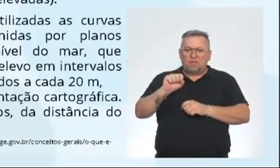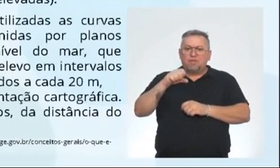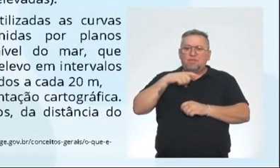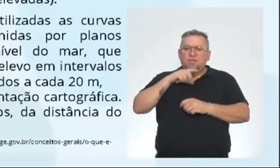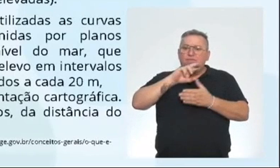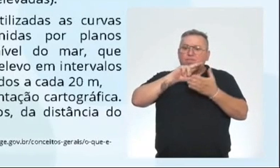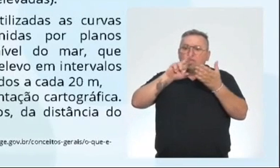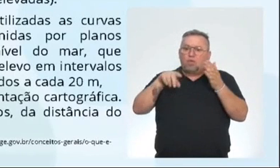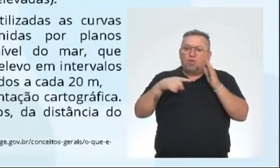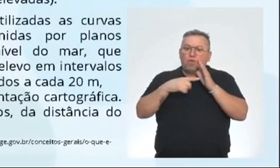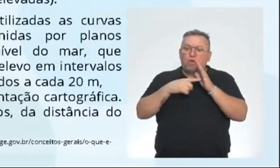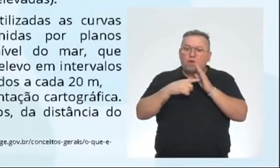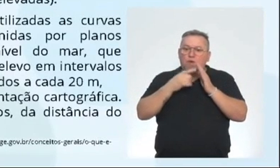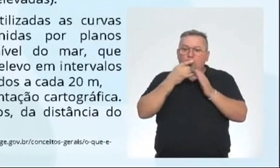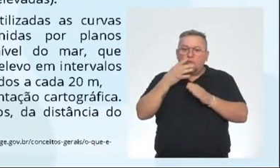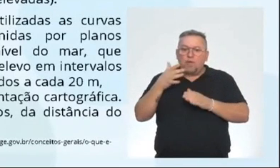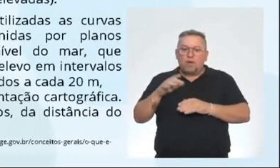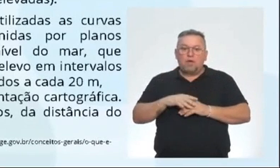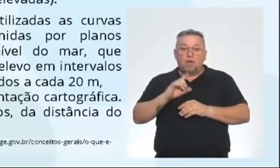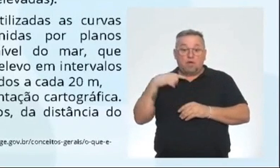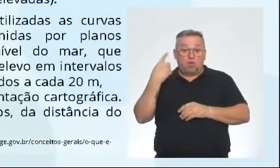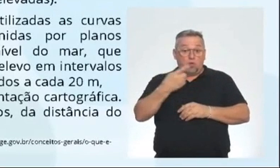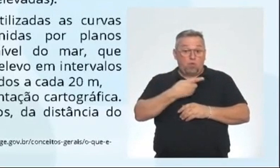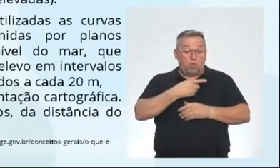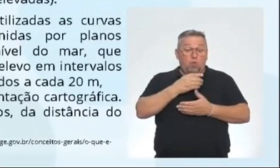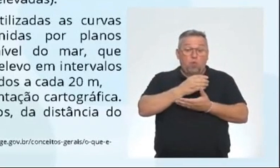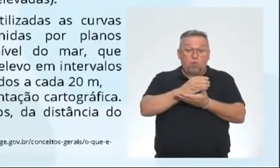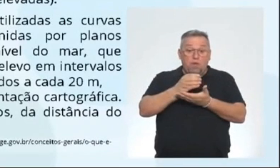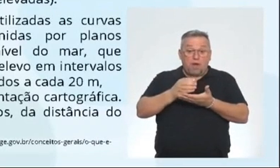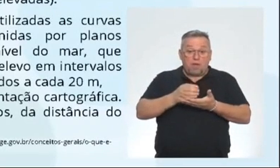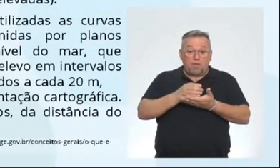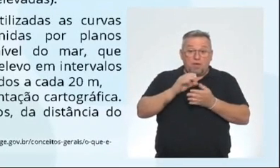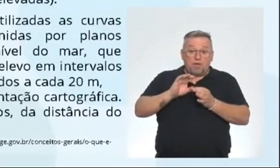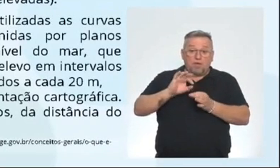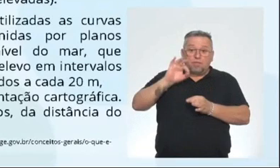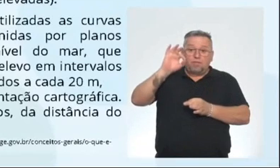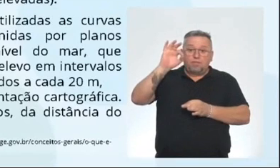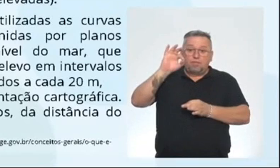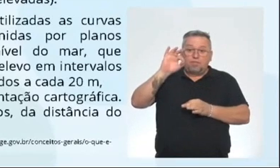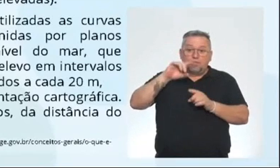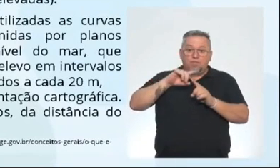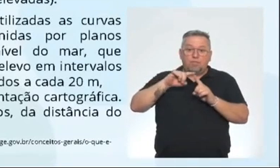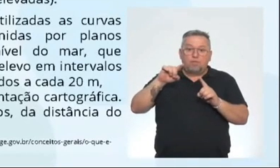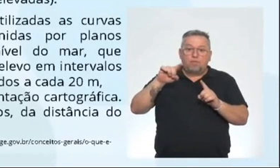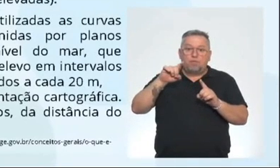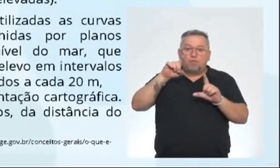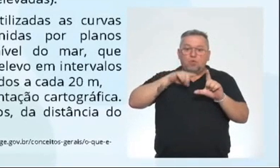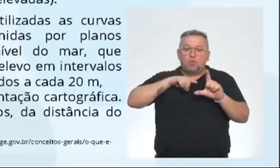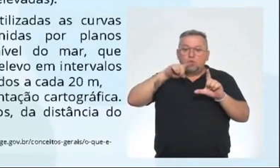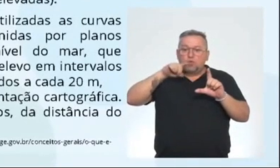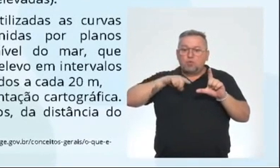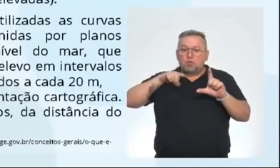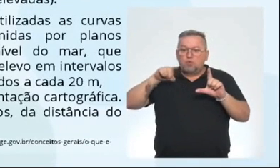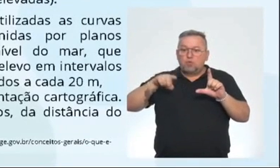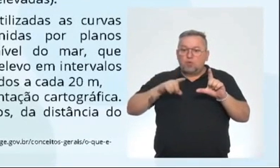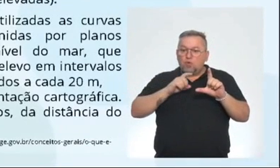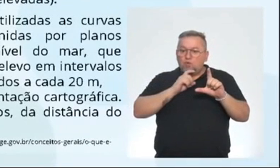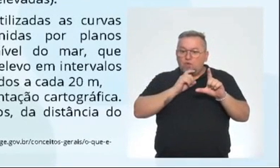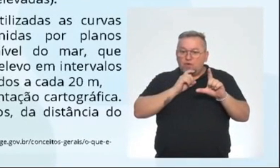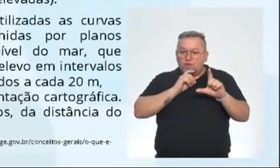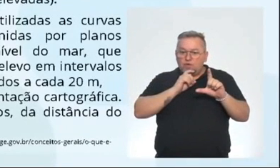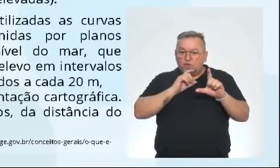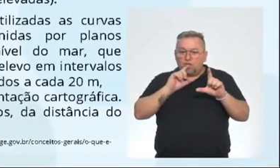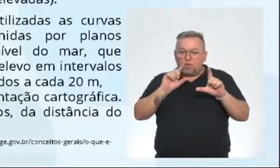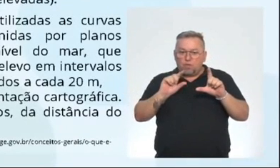em diferentes pontos do litoral. Nos mapas, a altitude é representada por uma escala de cores que varia do verde, que